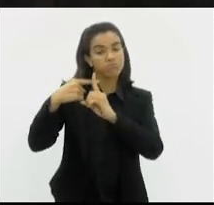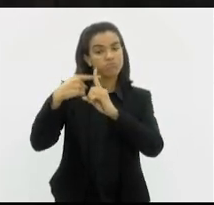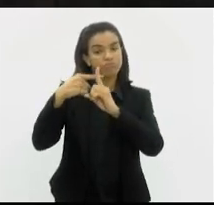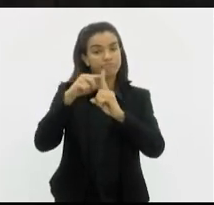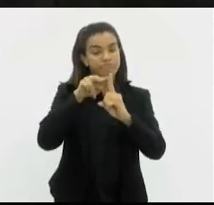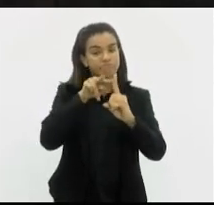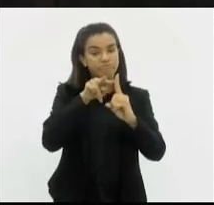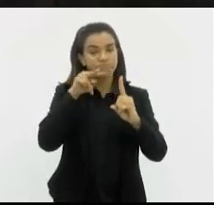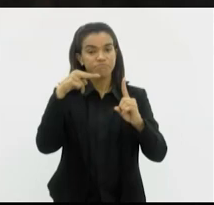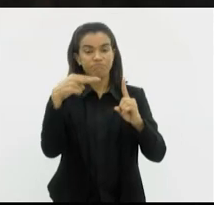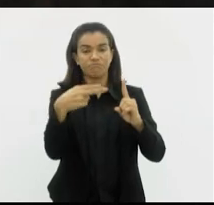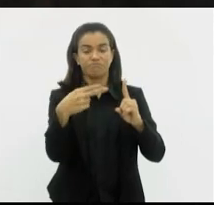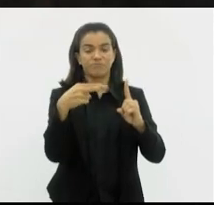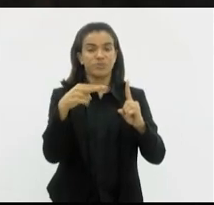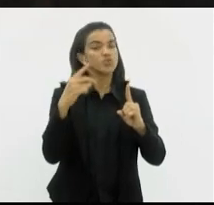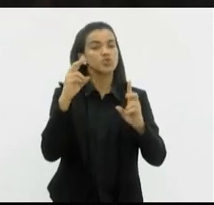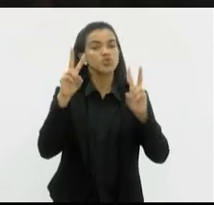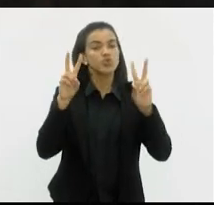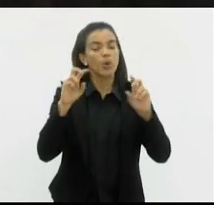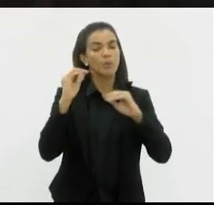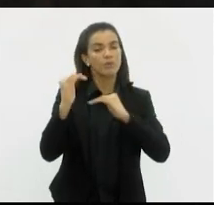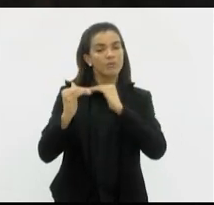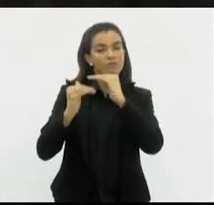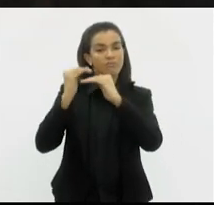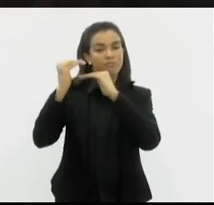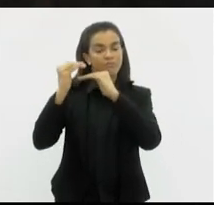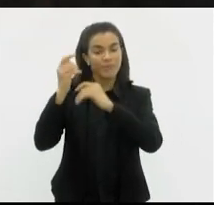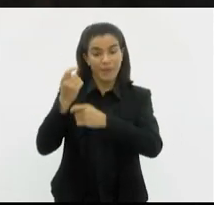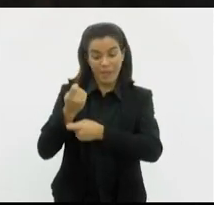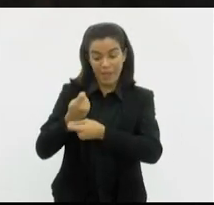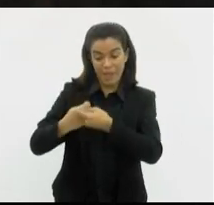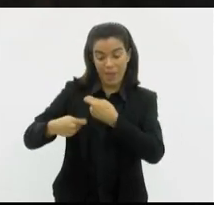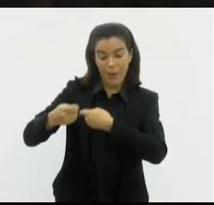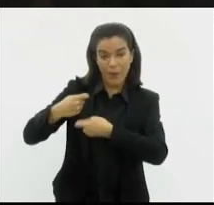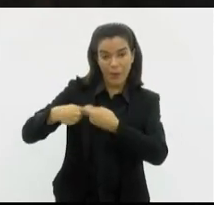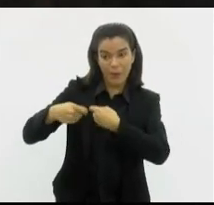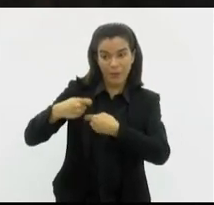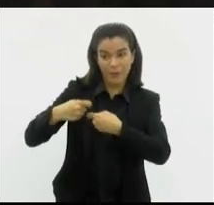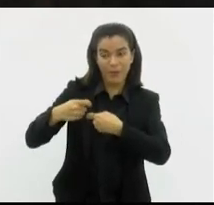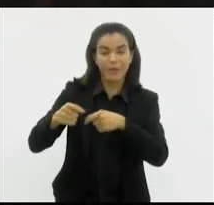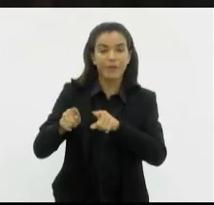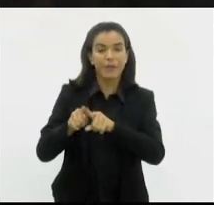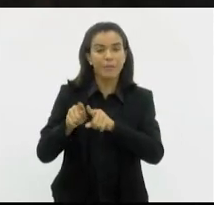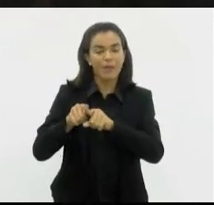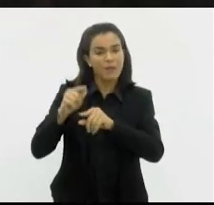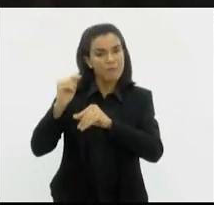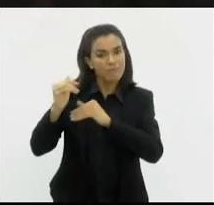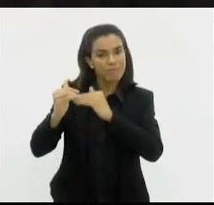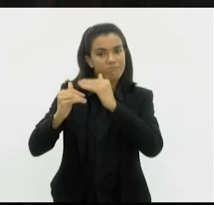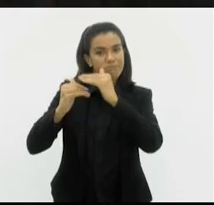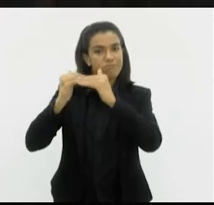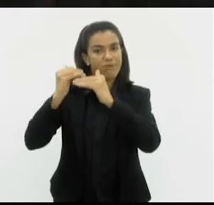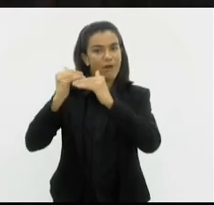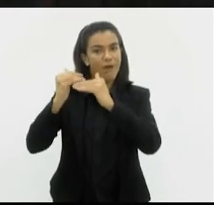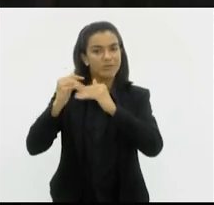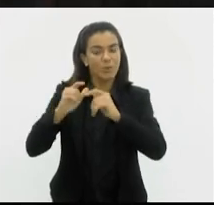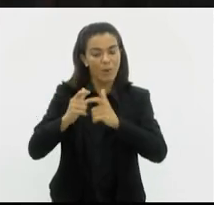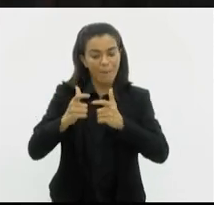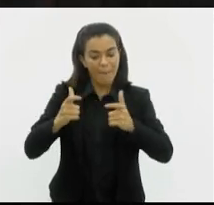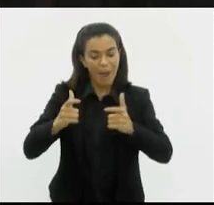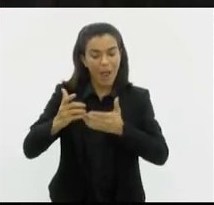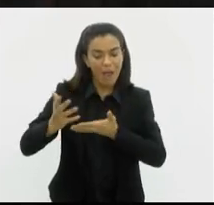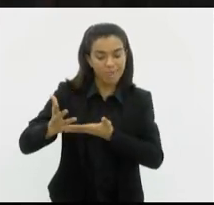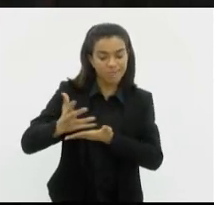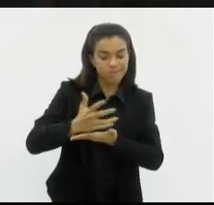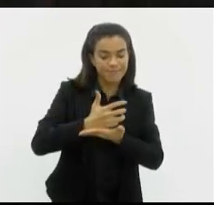em relação ao desenvolvimento da nossa economia e o crescimento do ICMS.